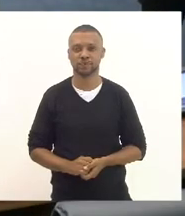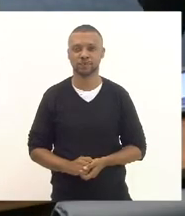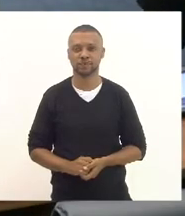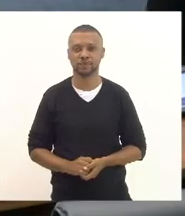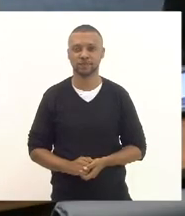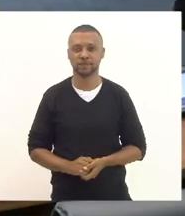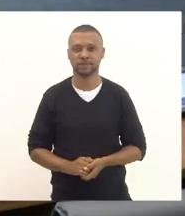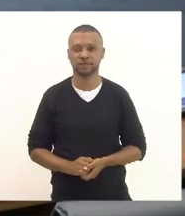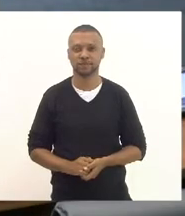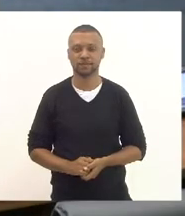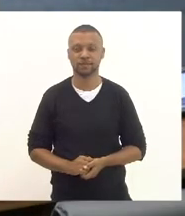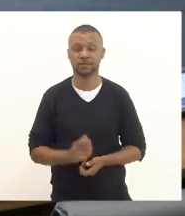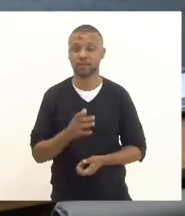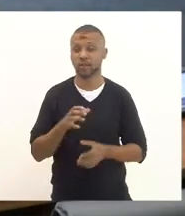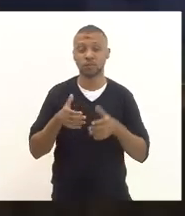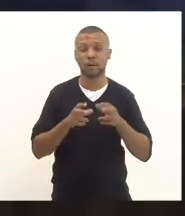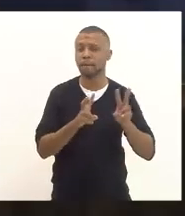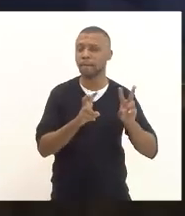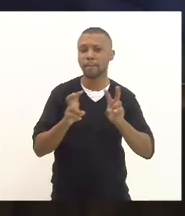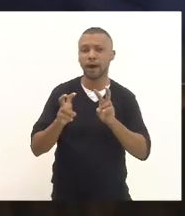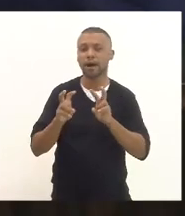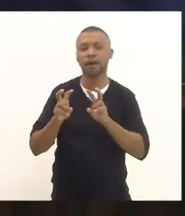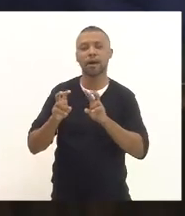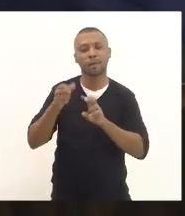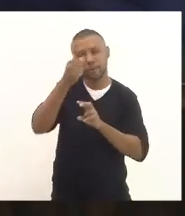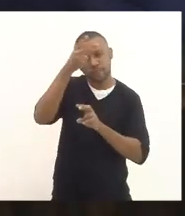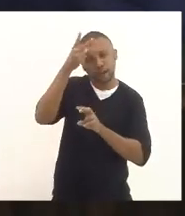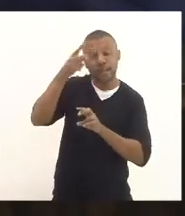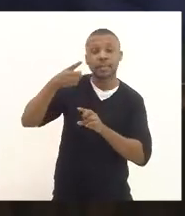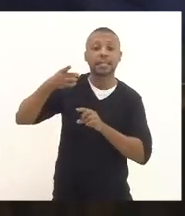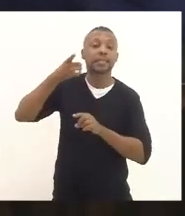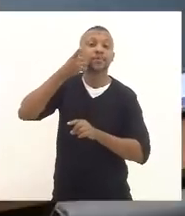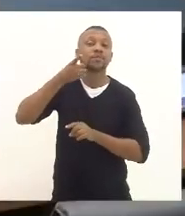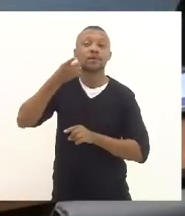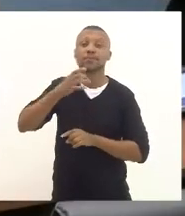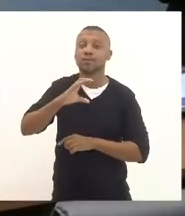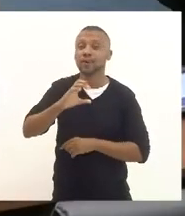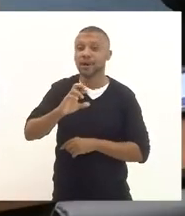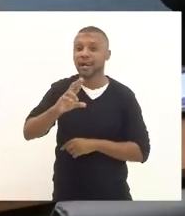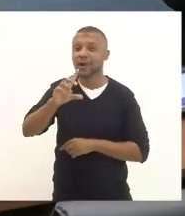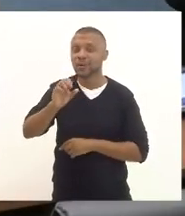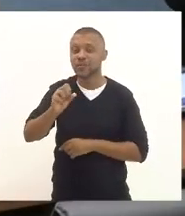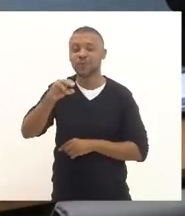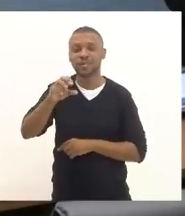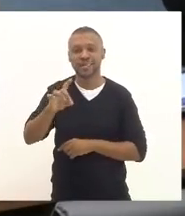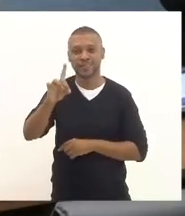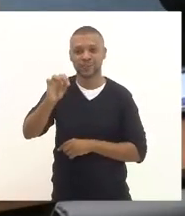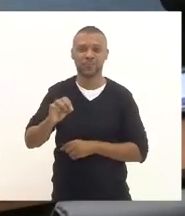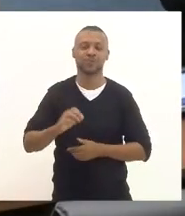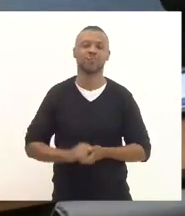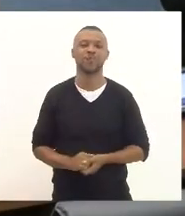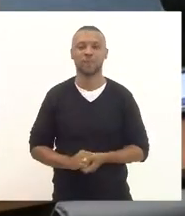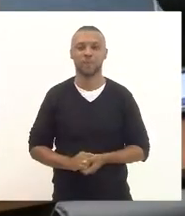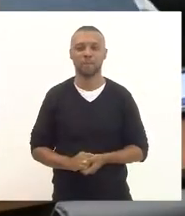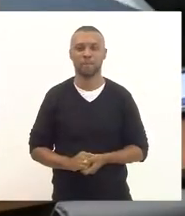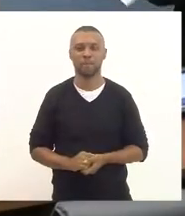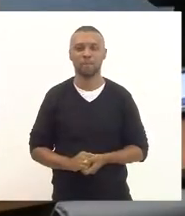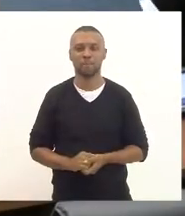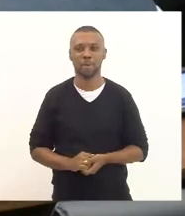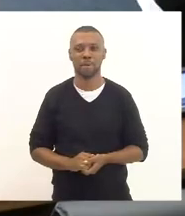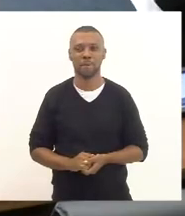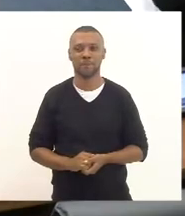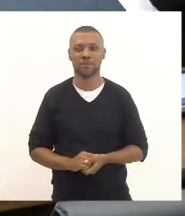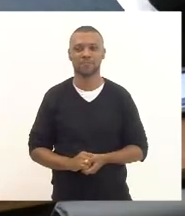bem pela comissão de assuntos municipais deputado Carlos Macedo a é